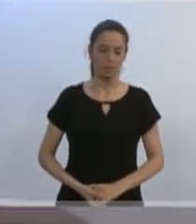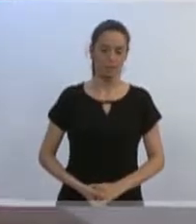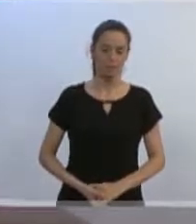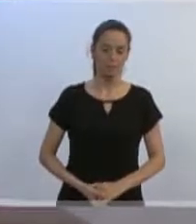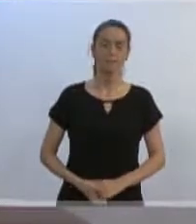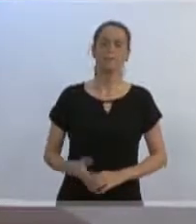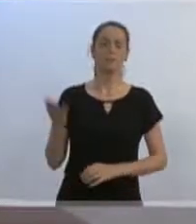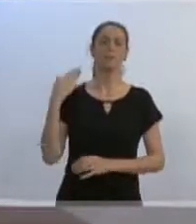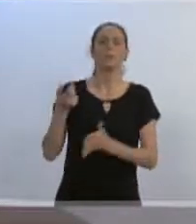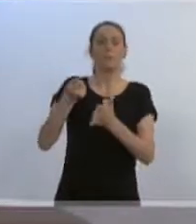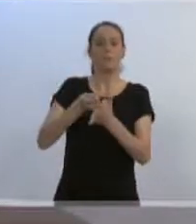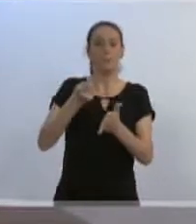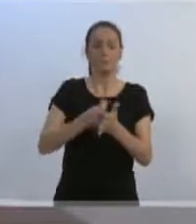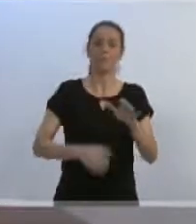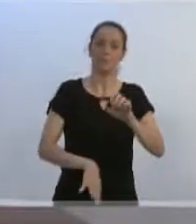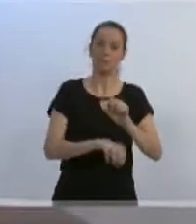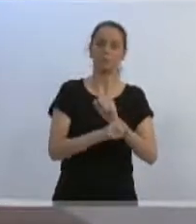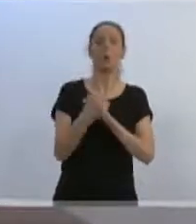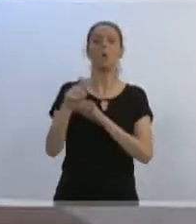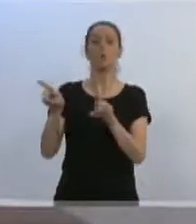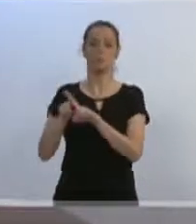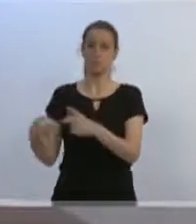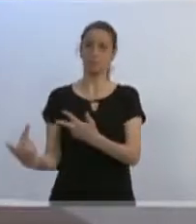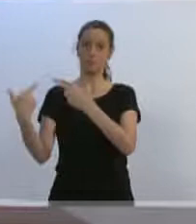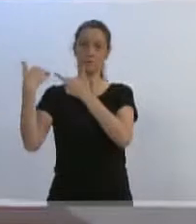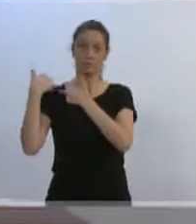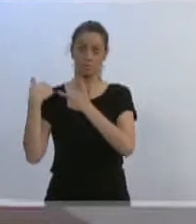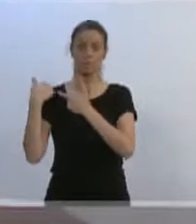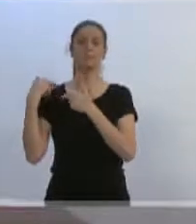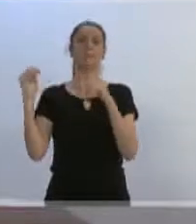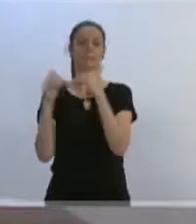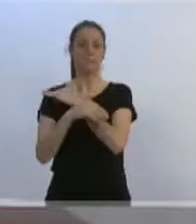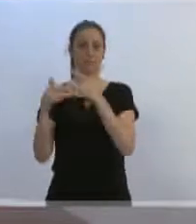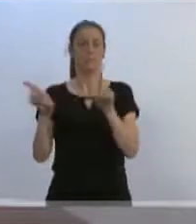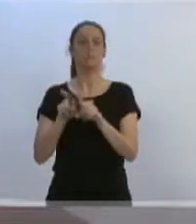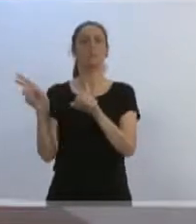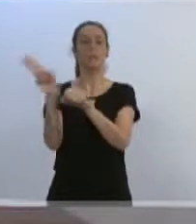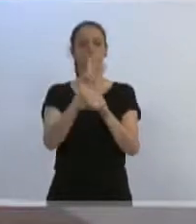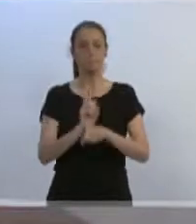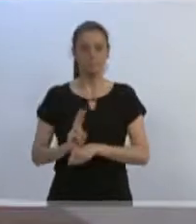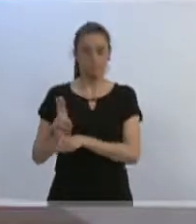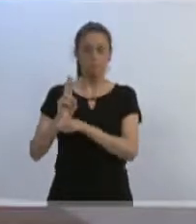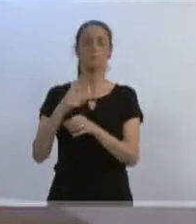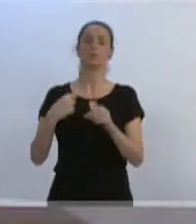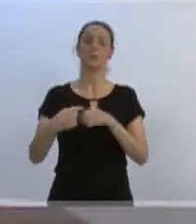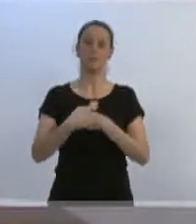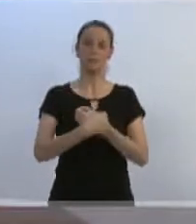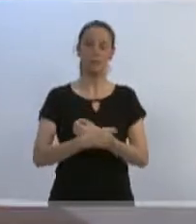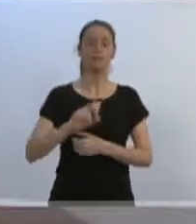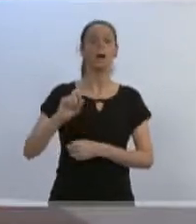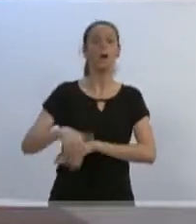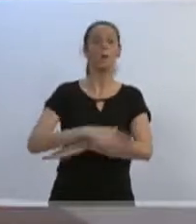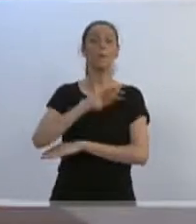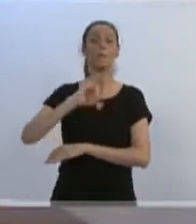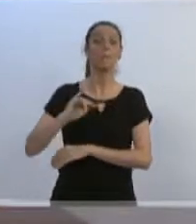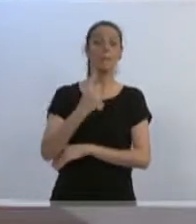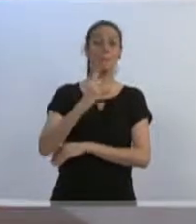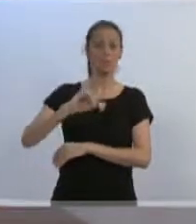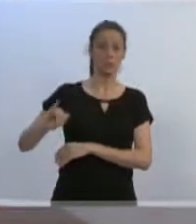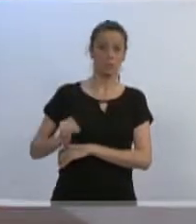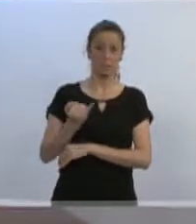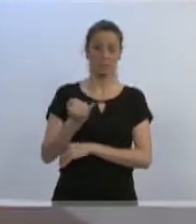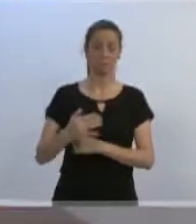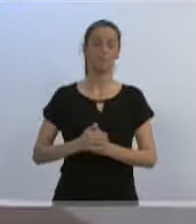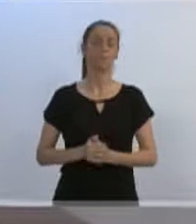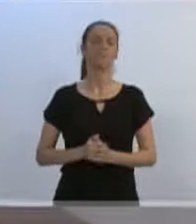do seterb e cobrei dos órgãos que são responsáveis pelo trânsito e pela sinalização na cidade a respeitar primeiro de janeiro vereador zeca bombeiro